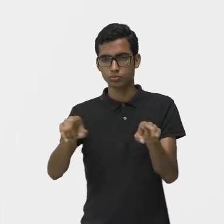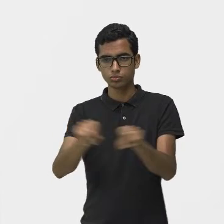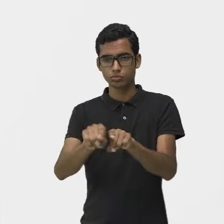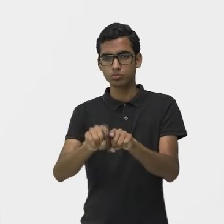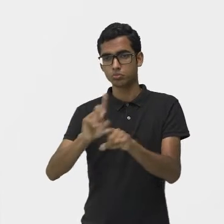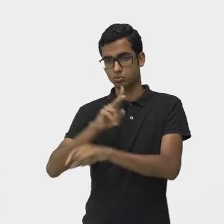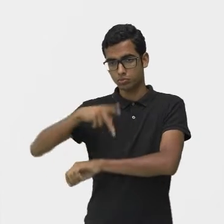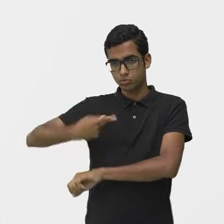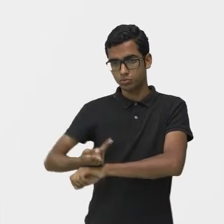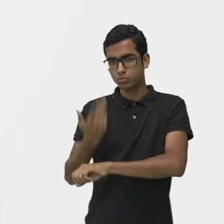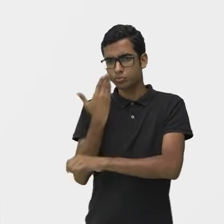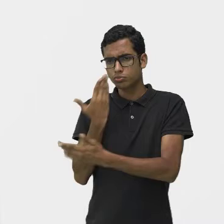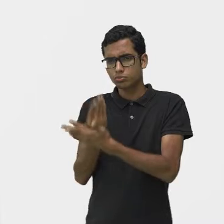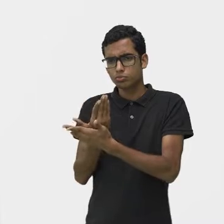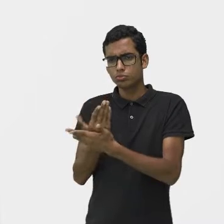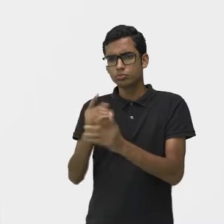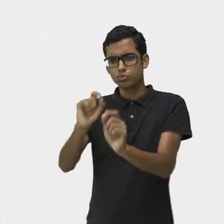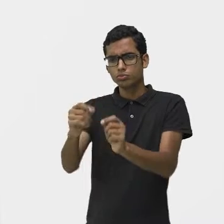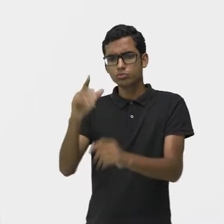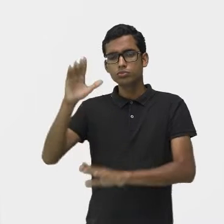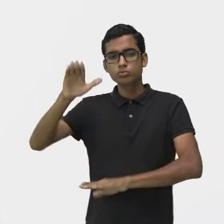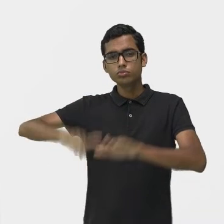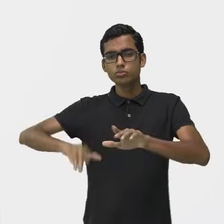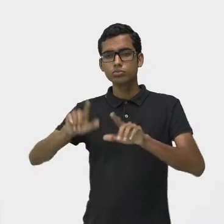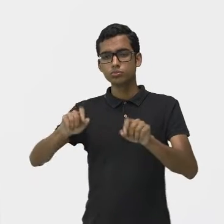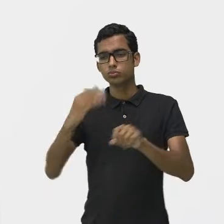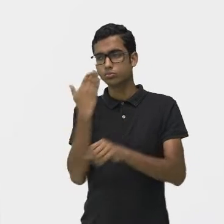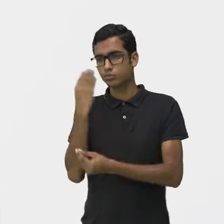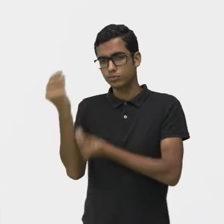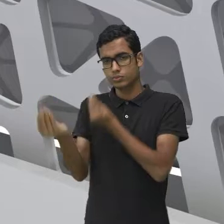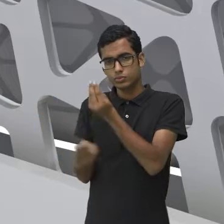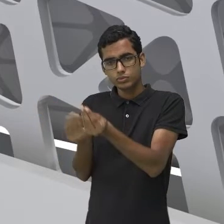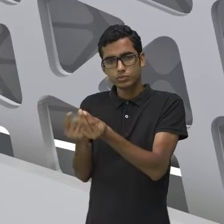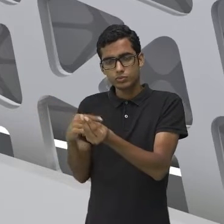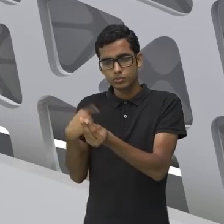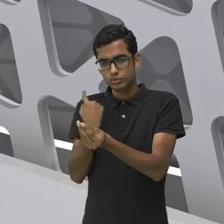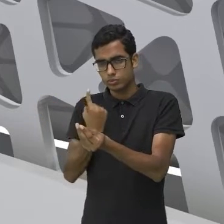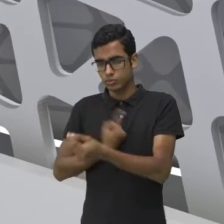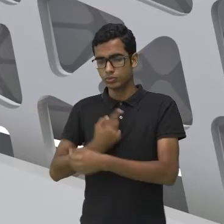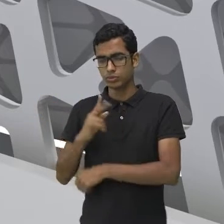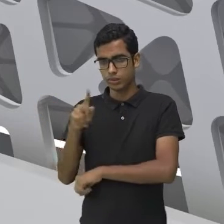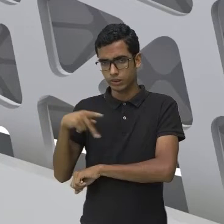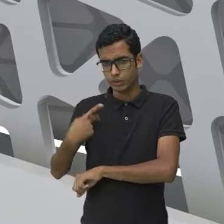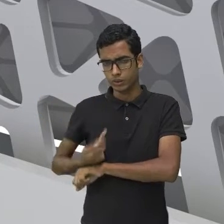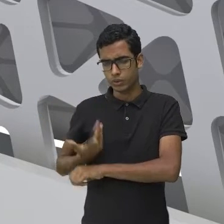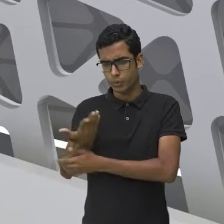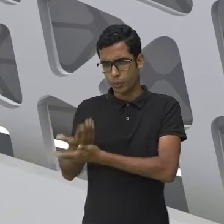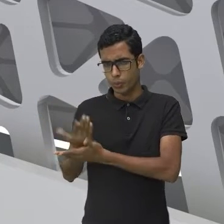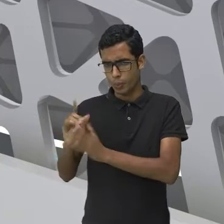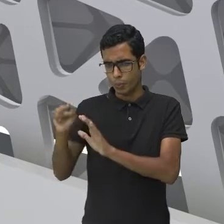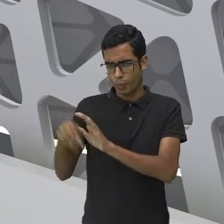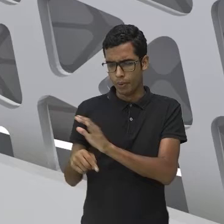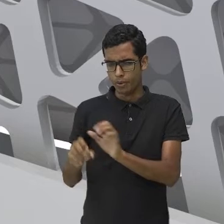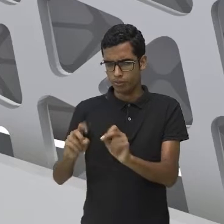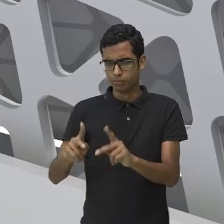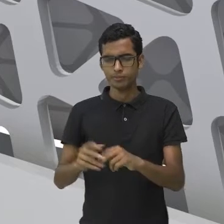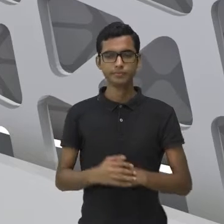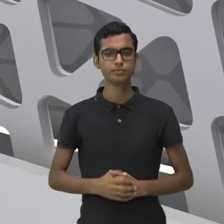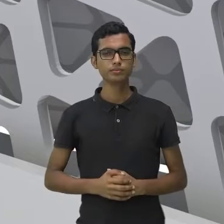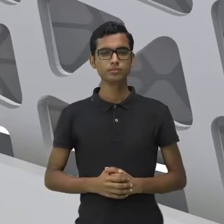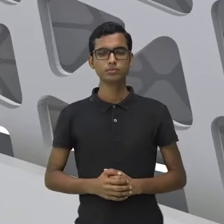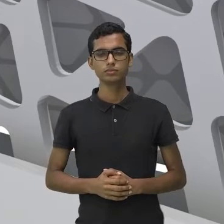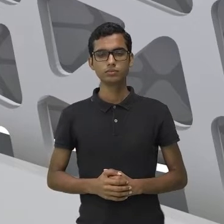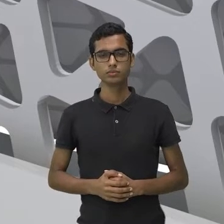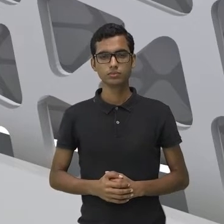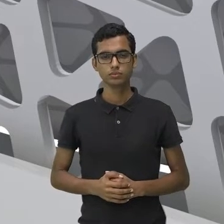ver adiante que depende de umas condições que nós vamos daqui a pouco estudar. E agora nós vamos